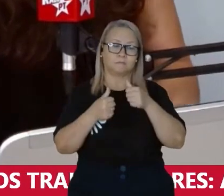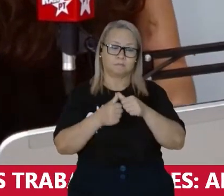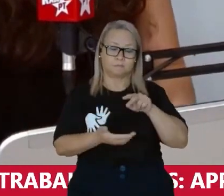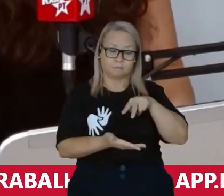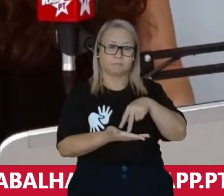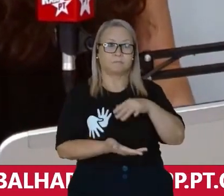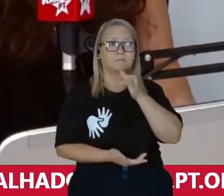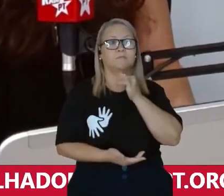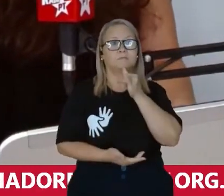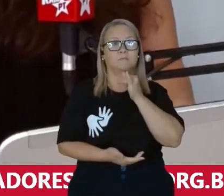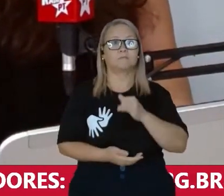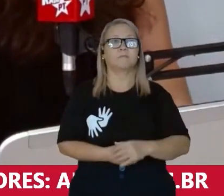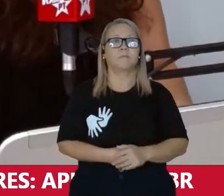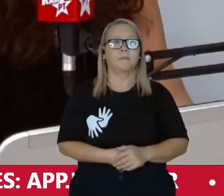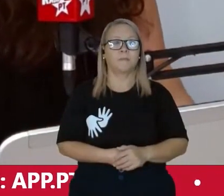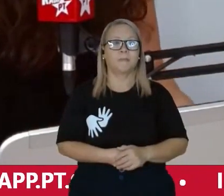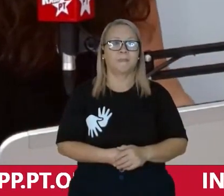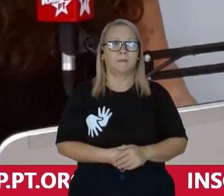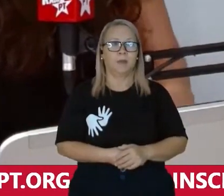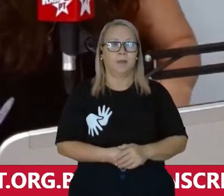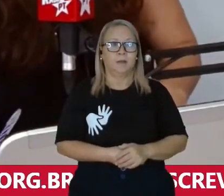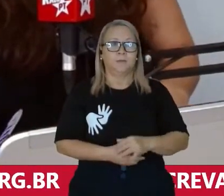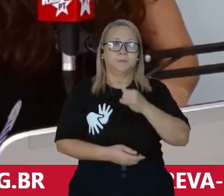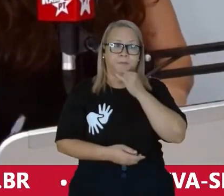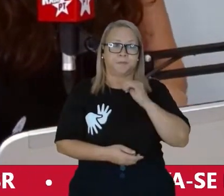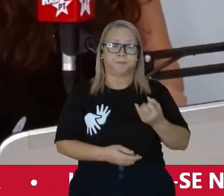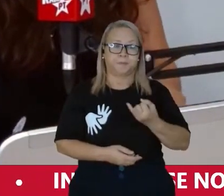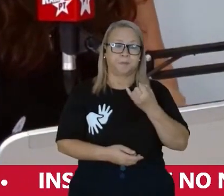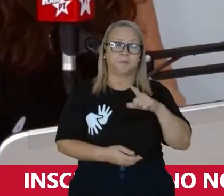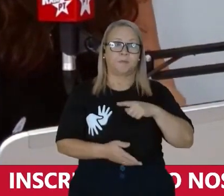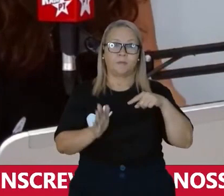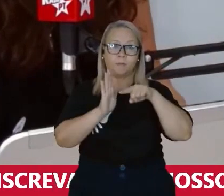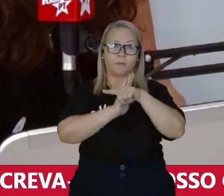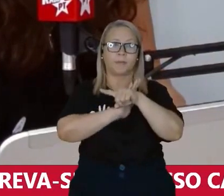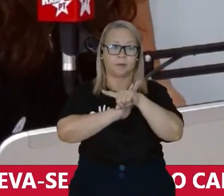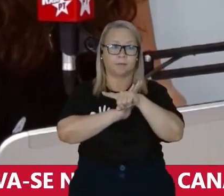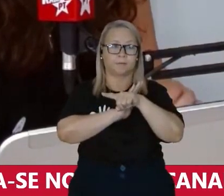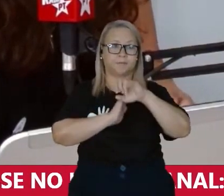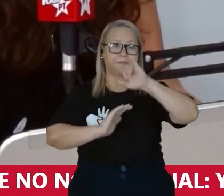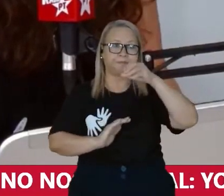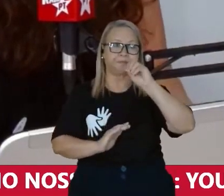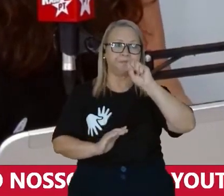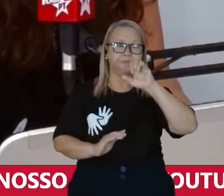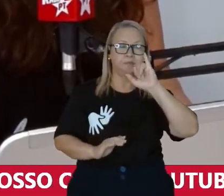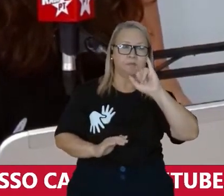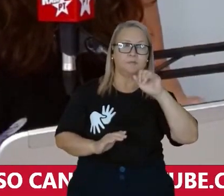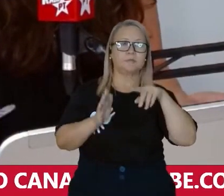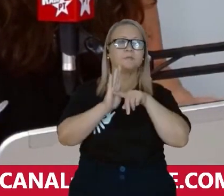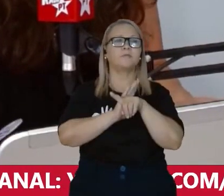aí. Que já é super relevante, né? Tem uma pergunta aqui também da Josi Negreiros